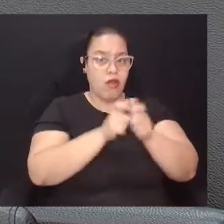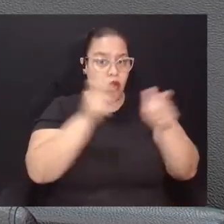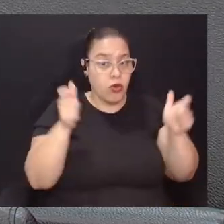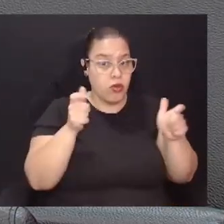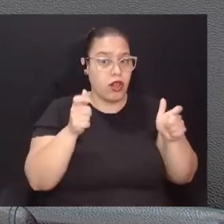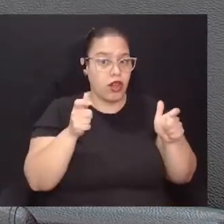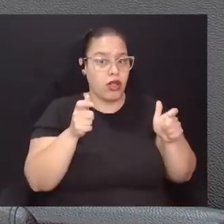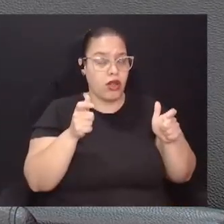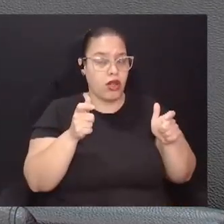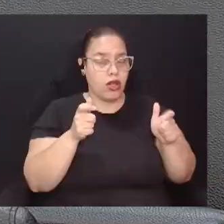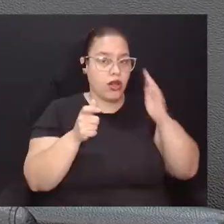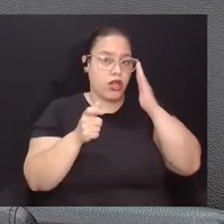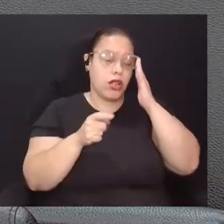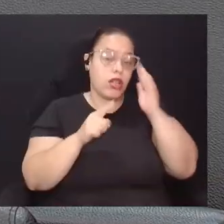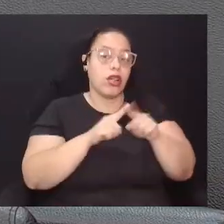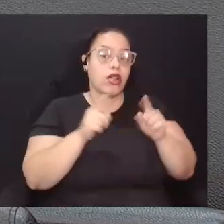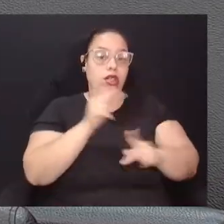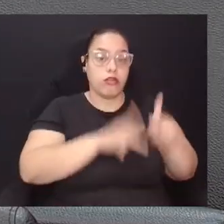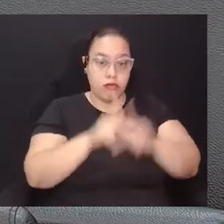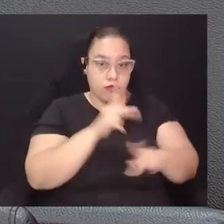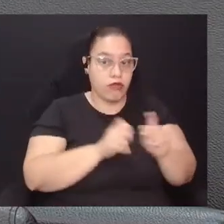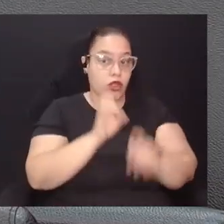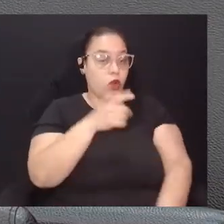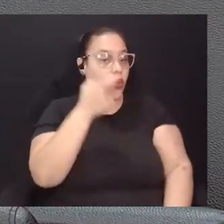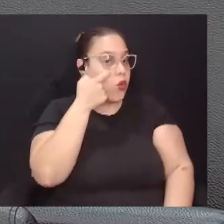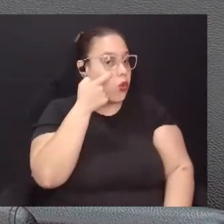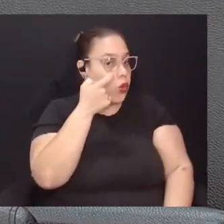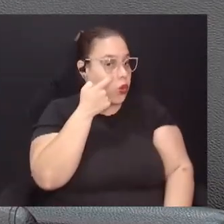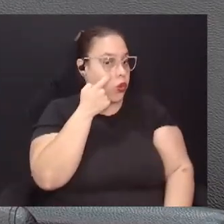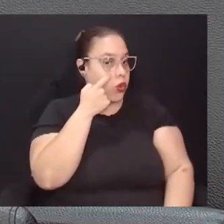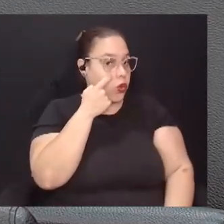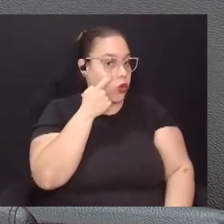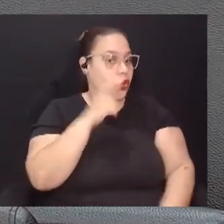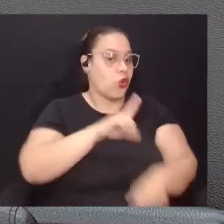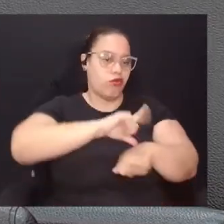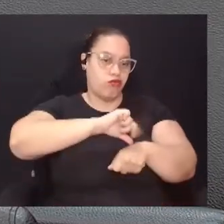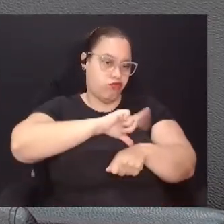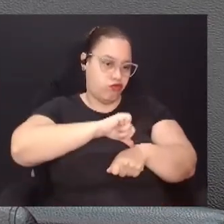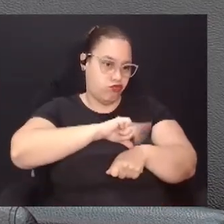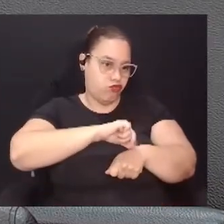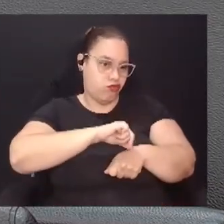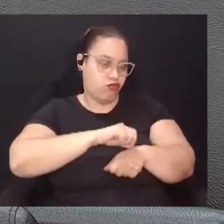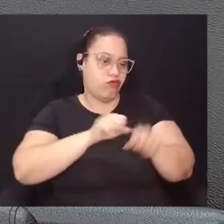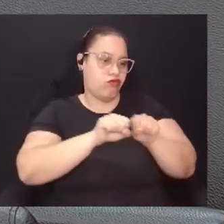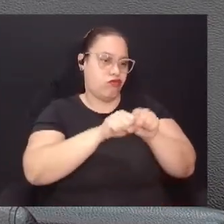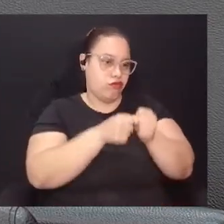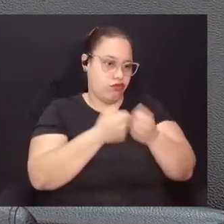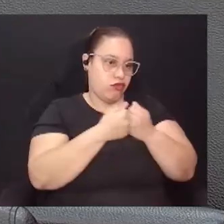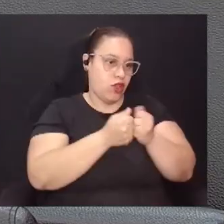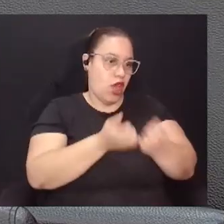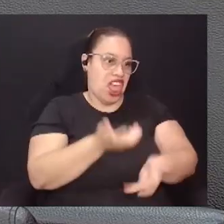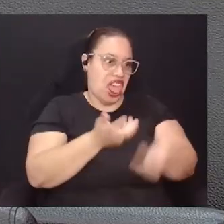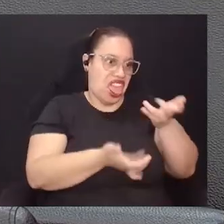dos custos de manutenção, né, mas a população só vê o atraso, a quebra, o